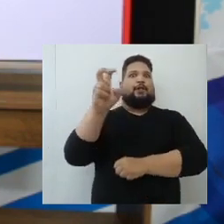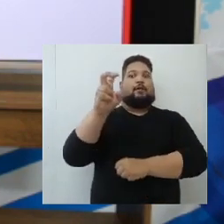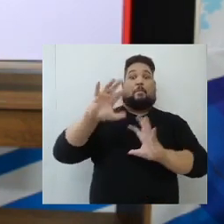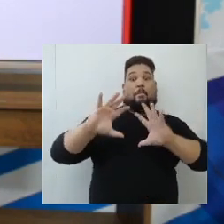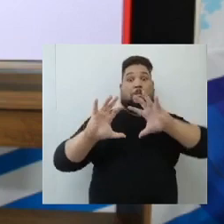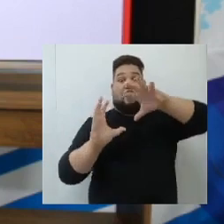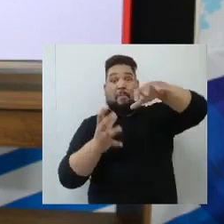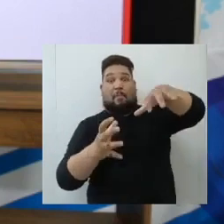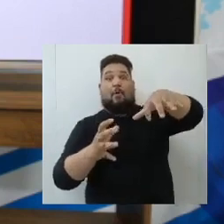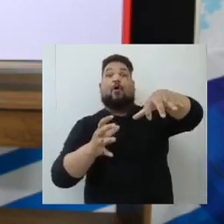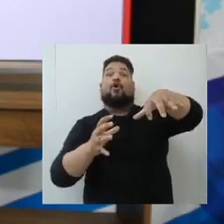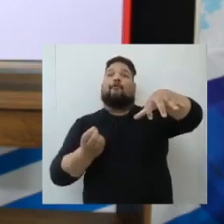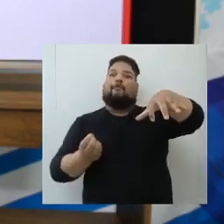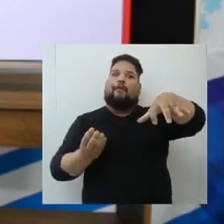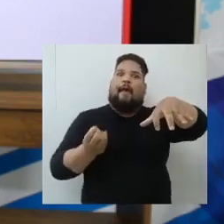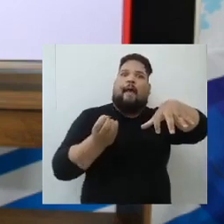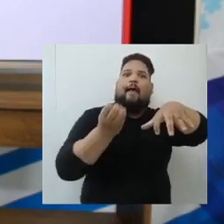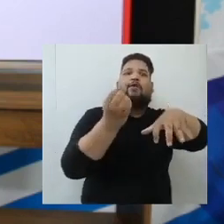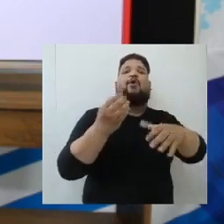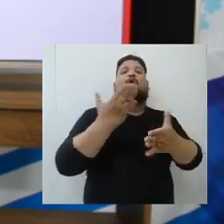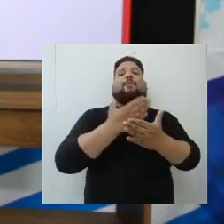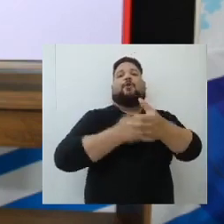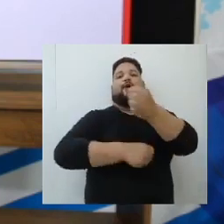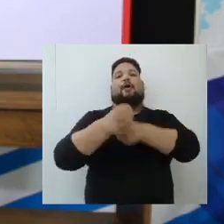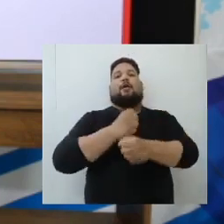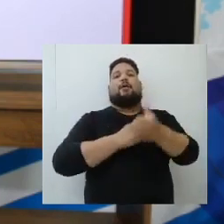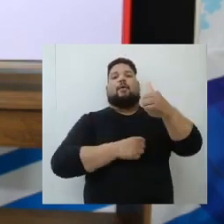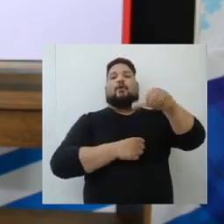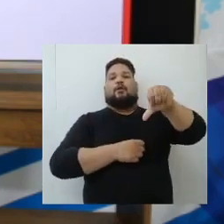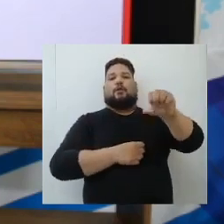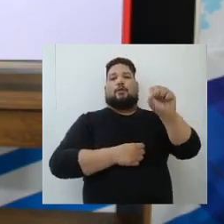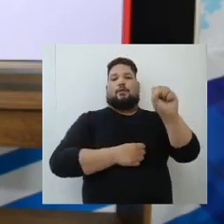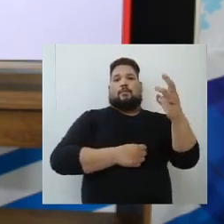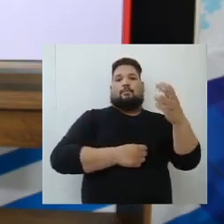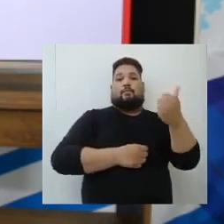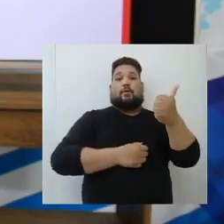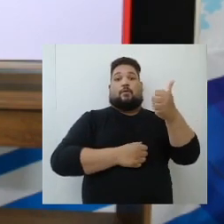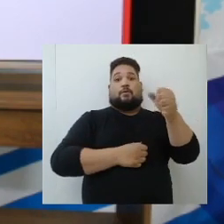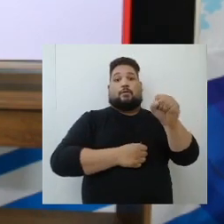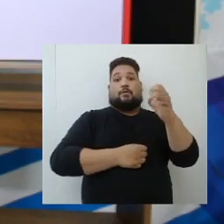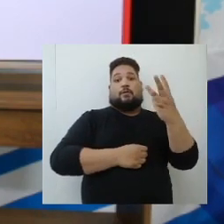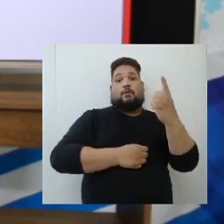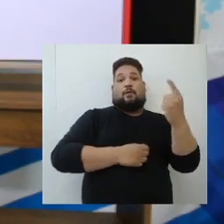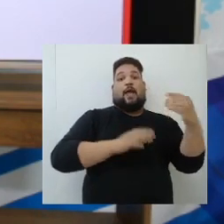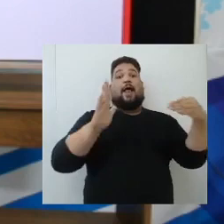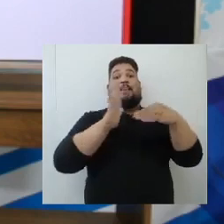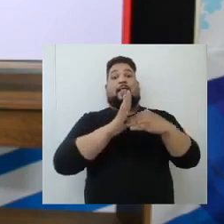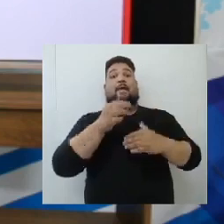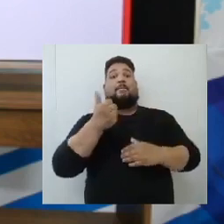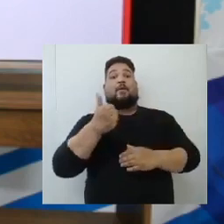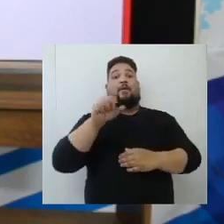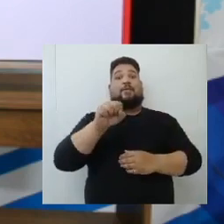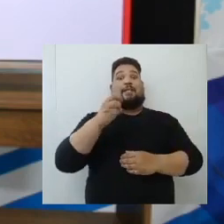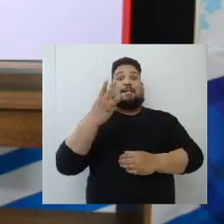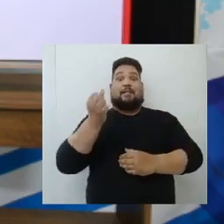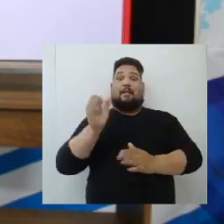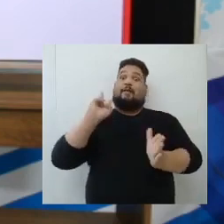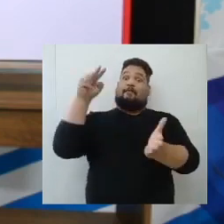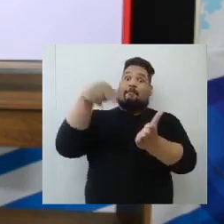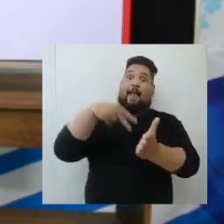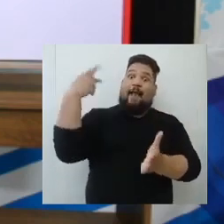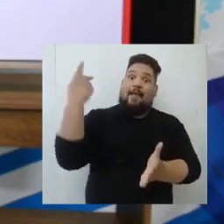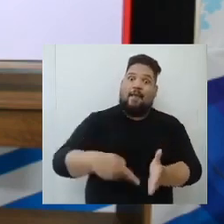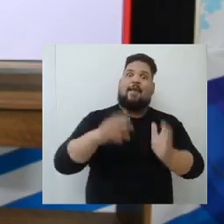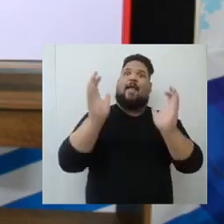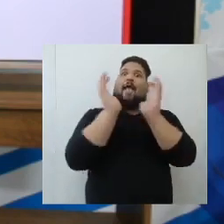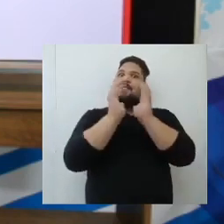mundo, essa viagem foi de 1831 a 1836, e ele veio aqui para o